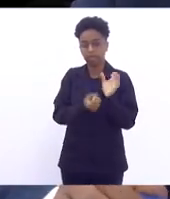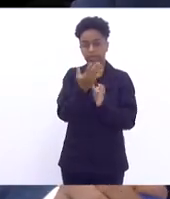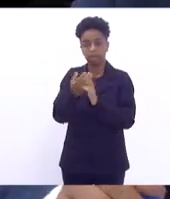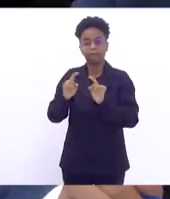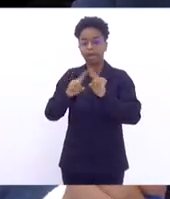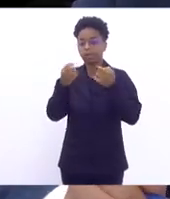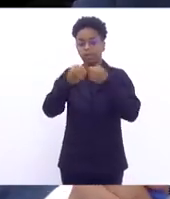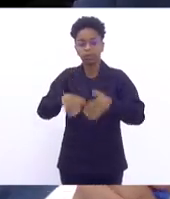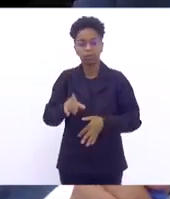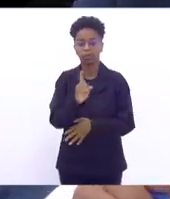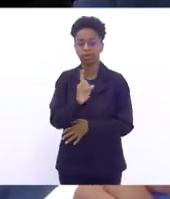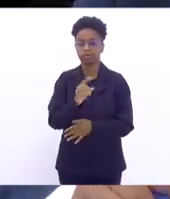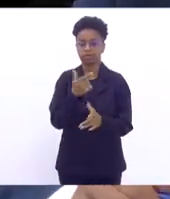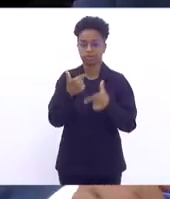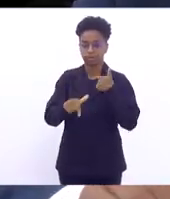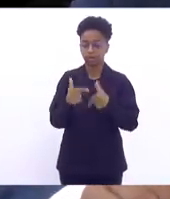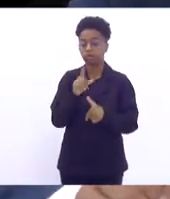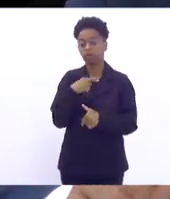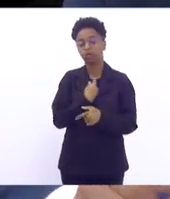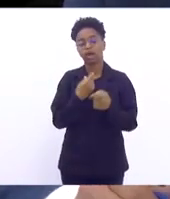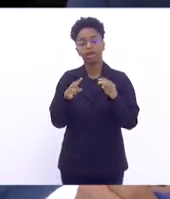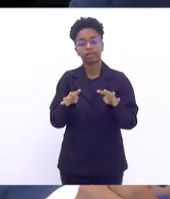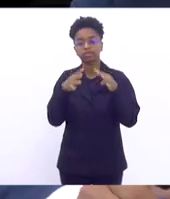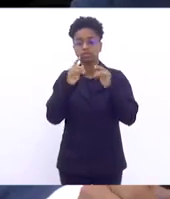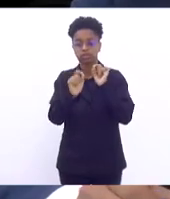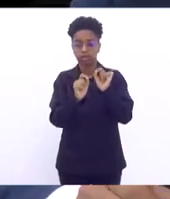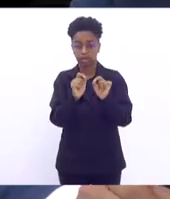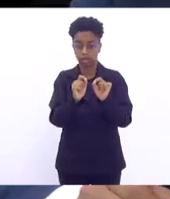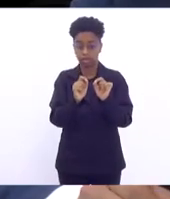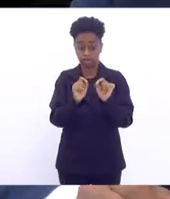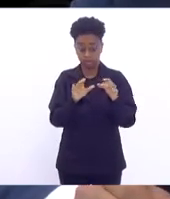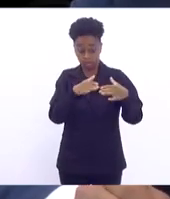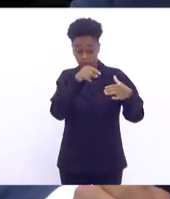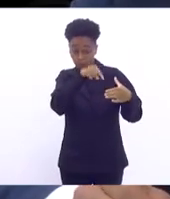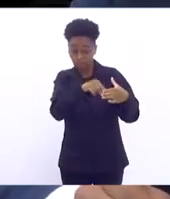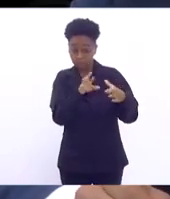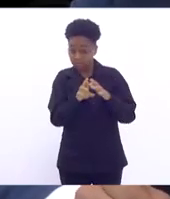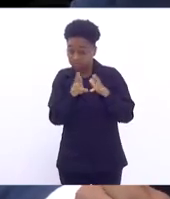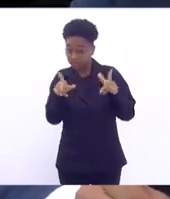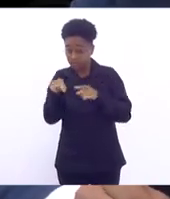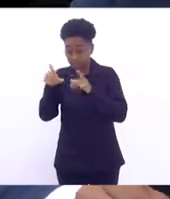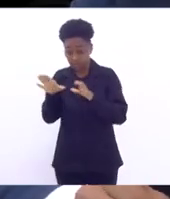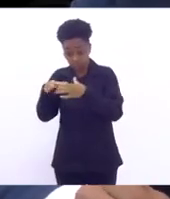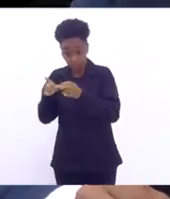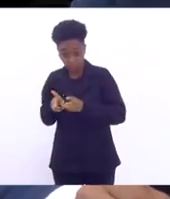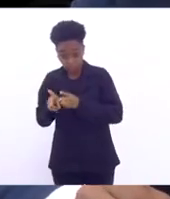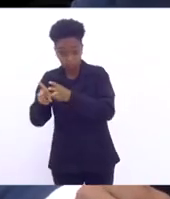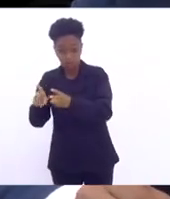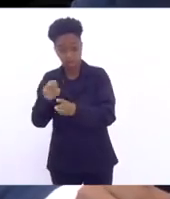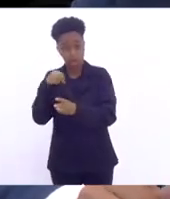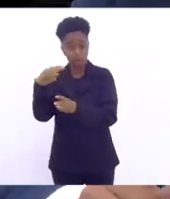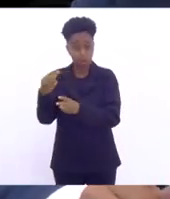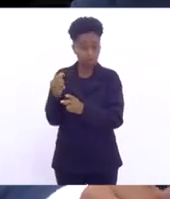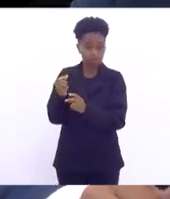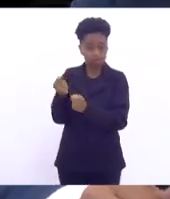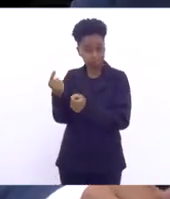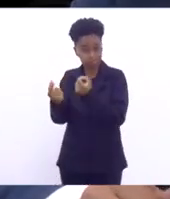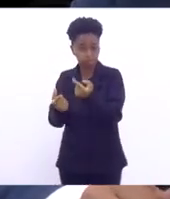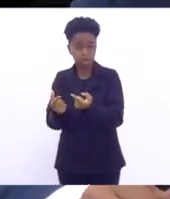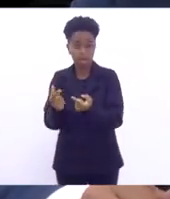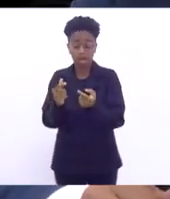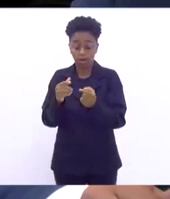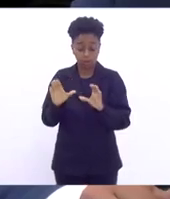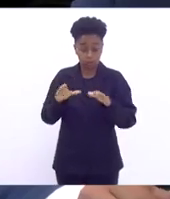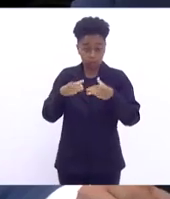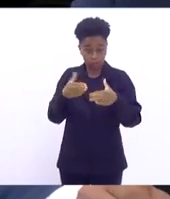prejudicar o seu trabalho a gente chama atenção que numa frente parlamentar diferente de uma comissão permanente ou extraordinária entidades